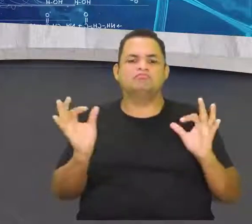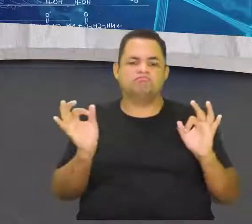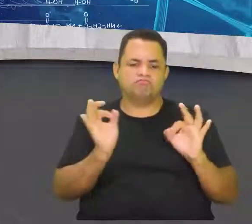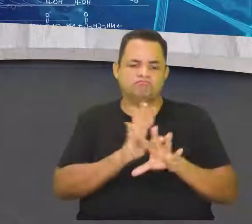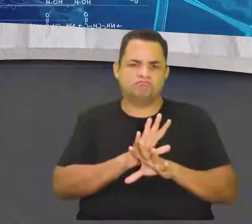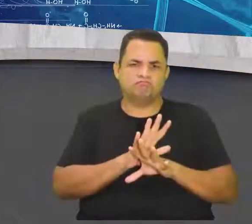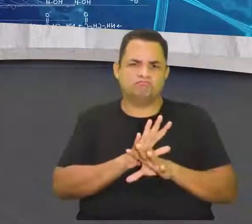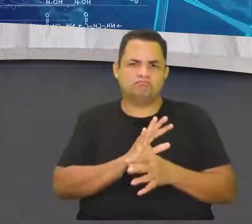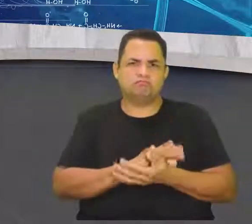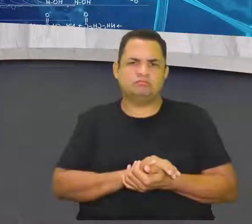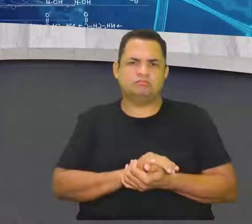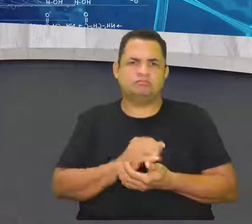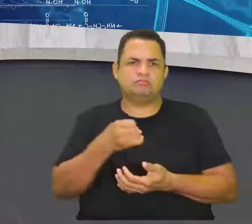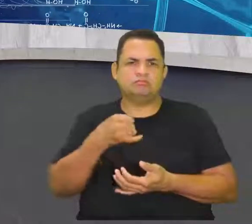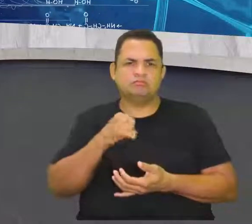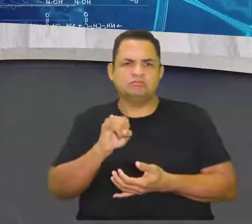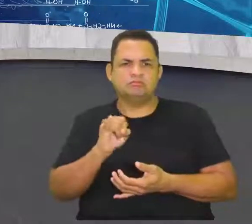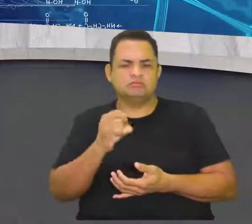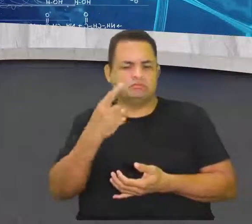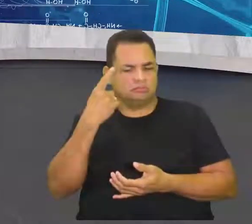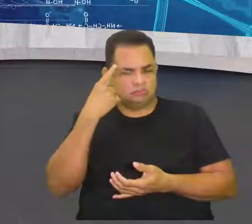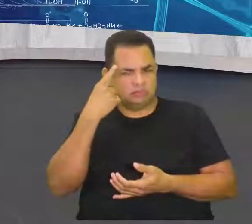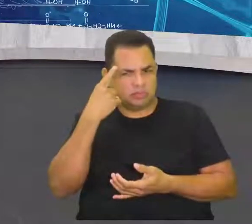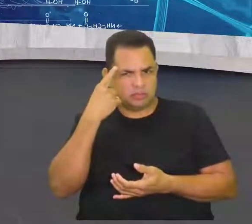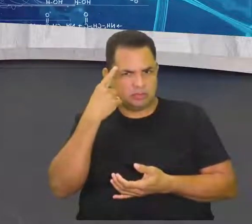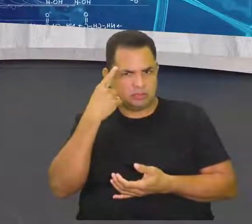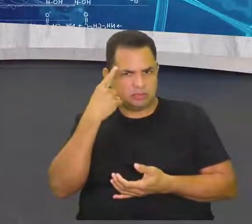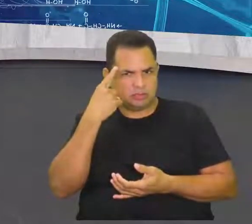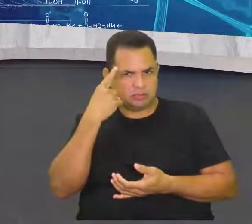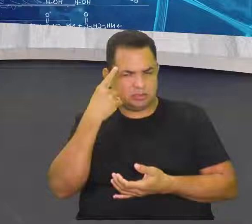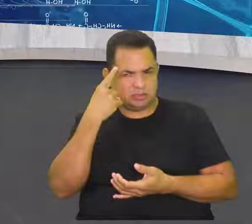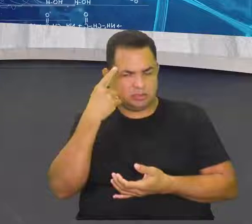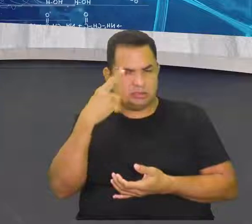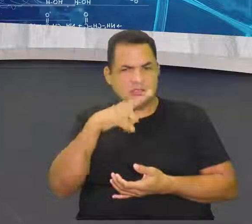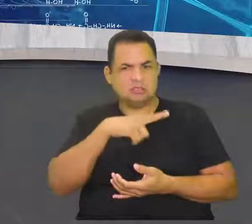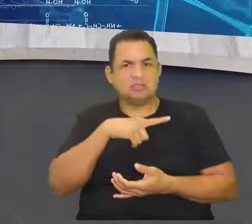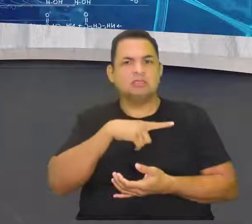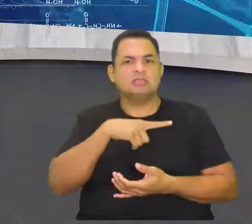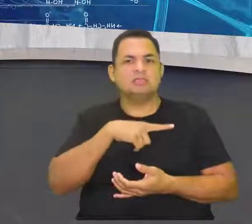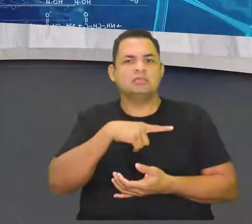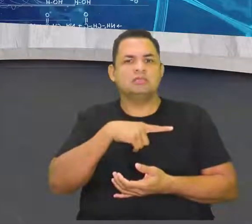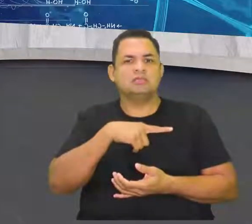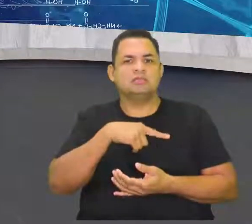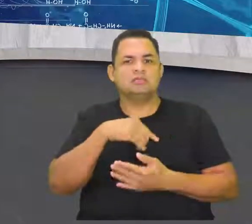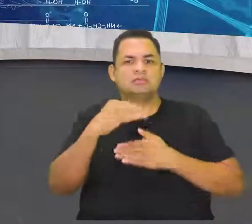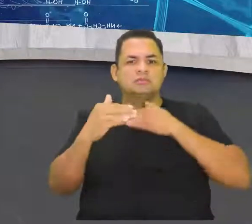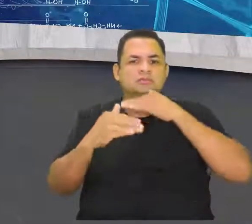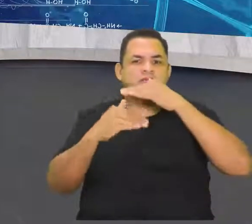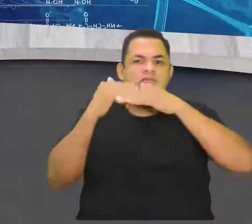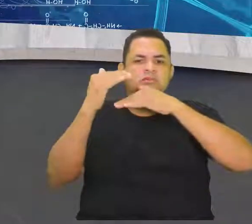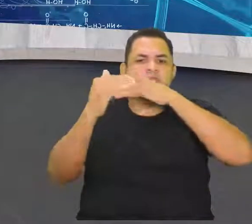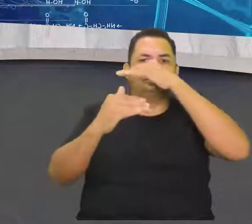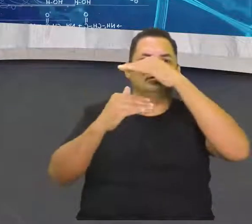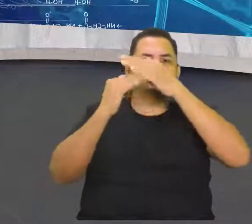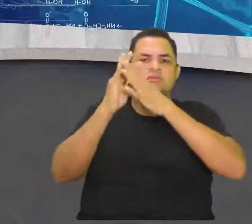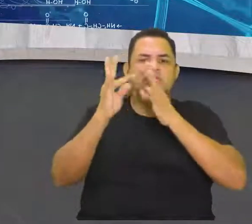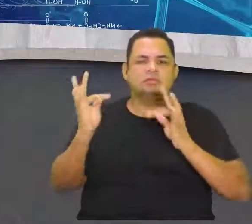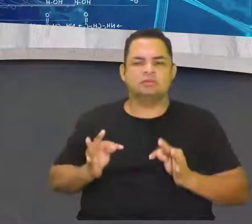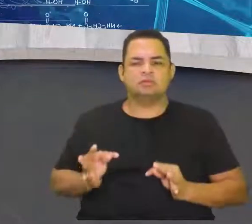conclusão? Se a gente for pensar nisso, nós temos que ver que esse avanço, esse